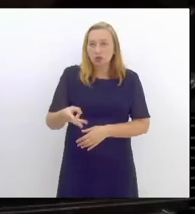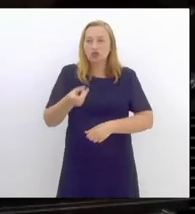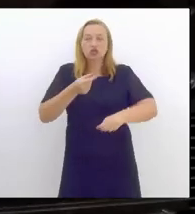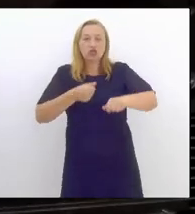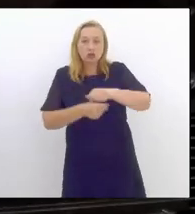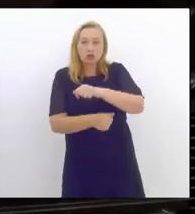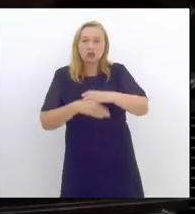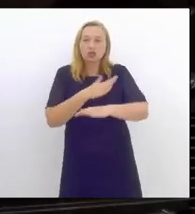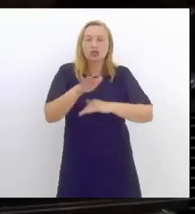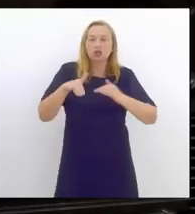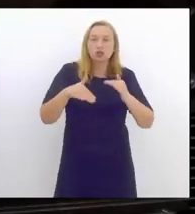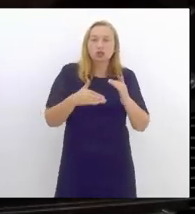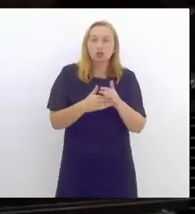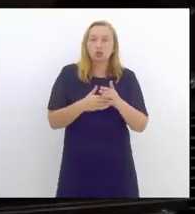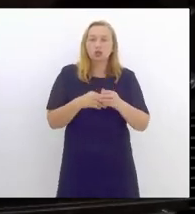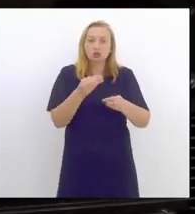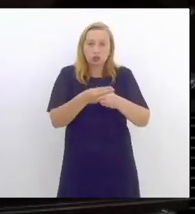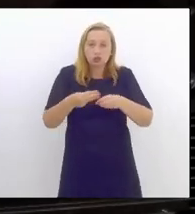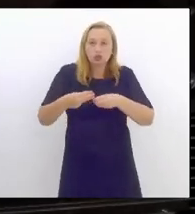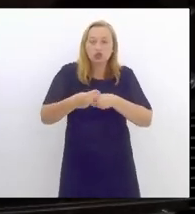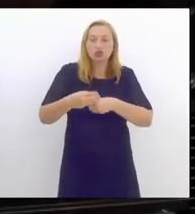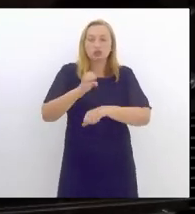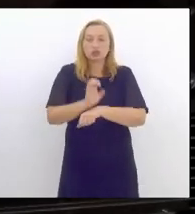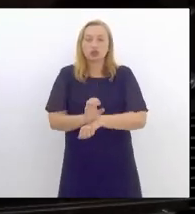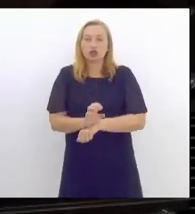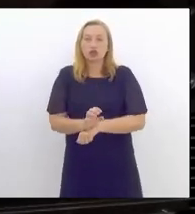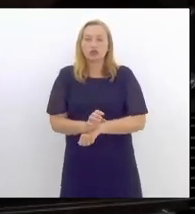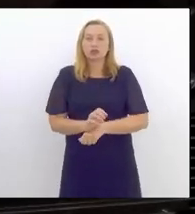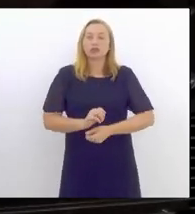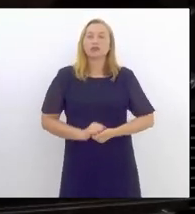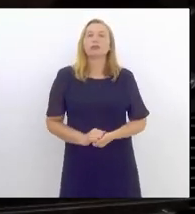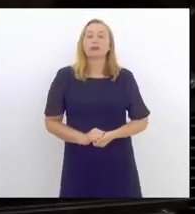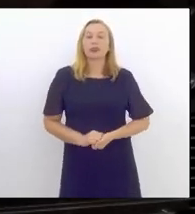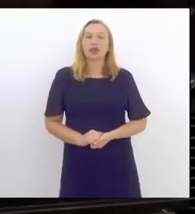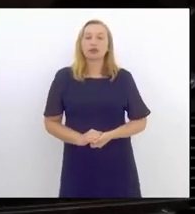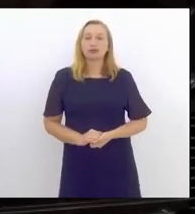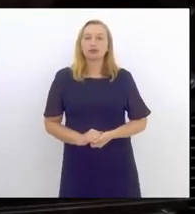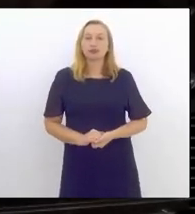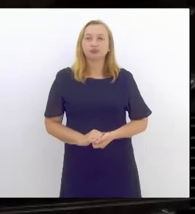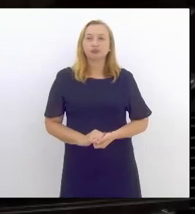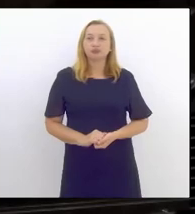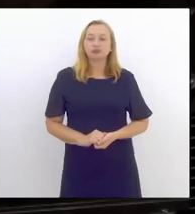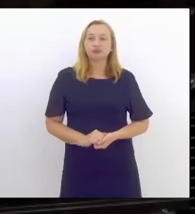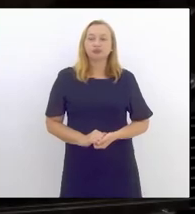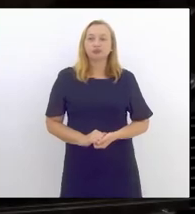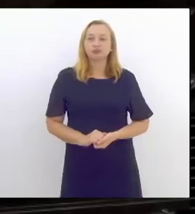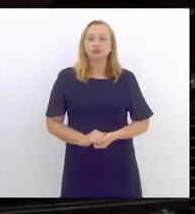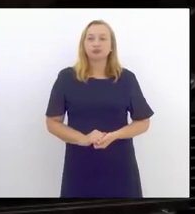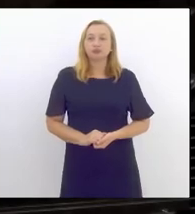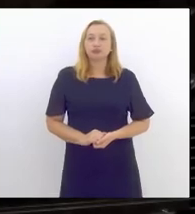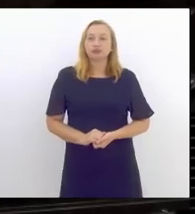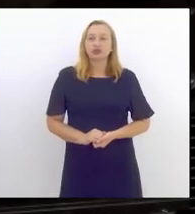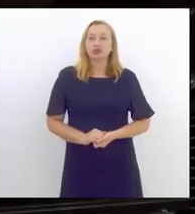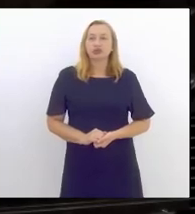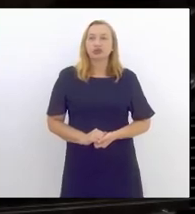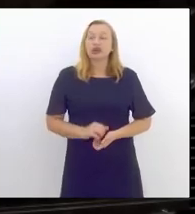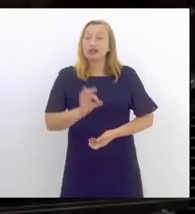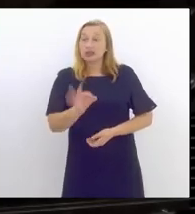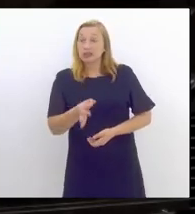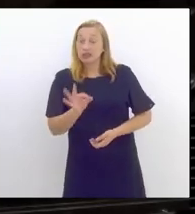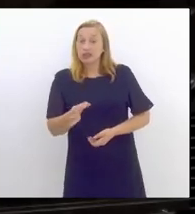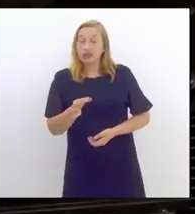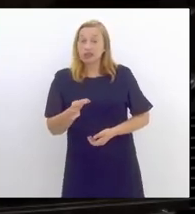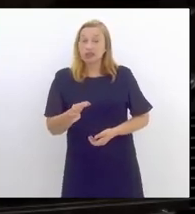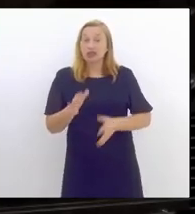os 92 municípios do Estado André Português. E para garantir que essas famílias não fiquem